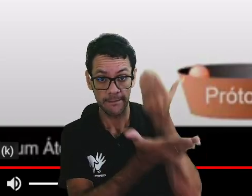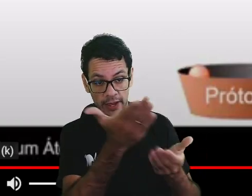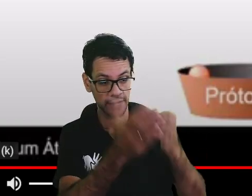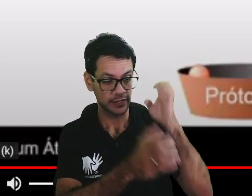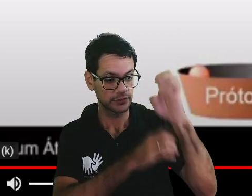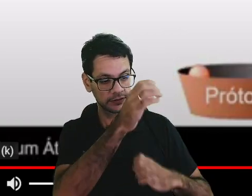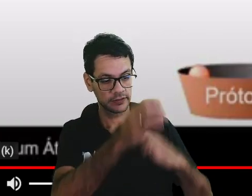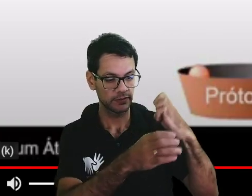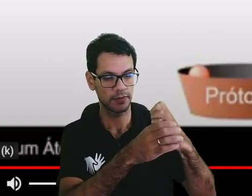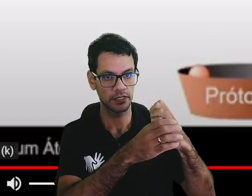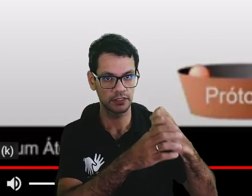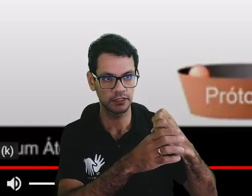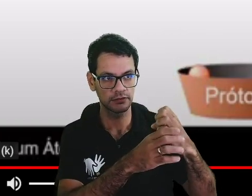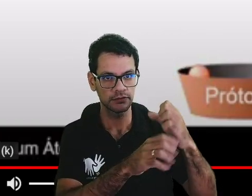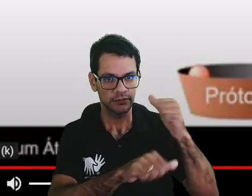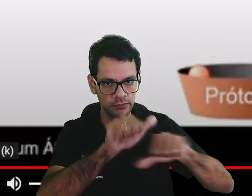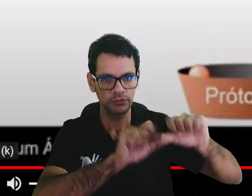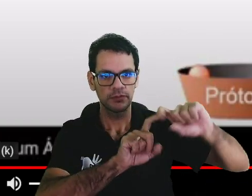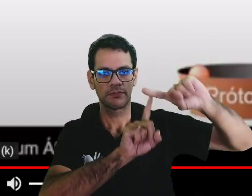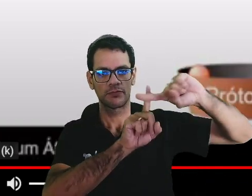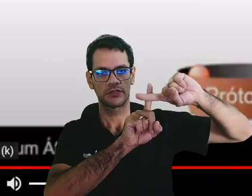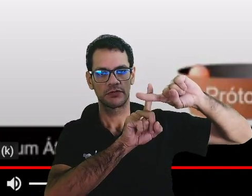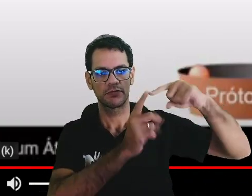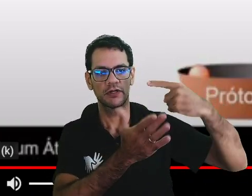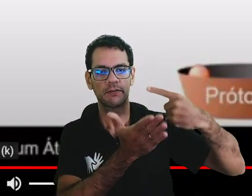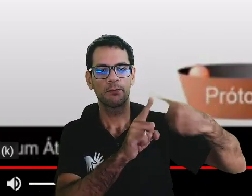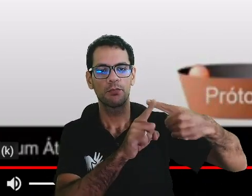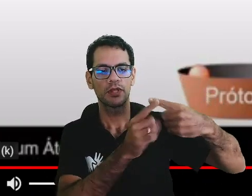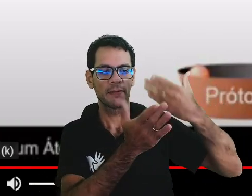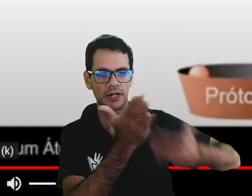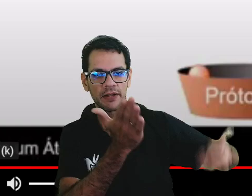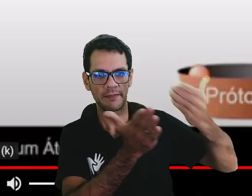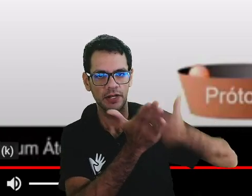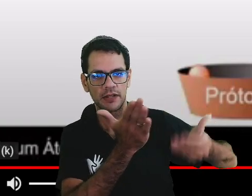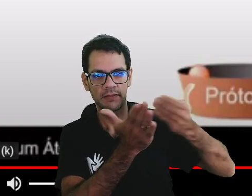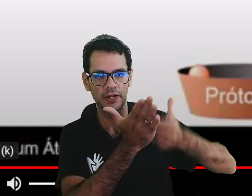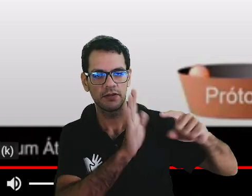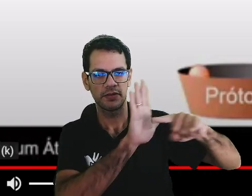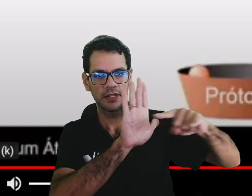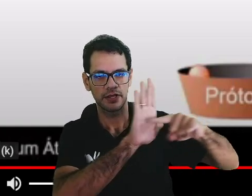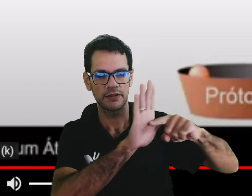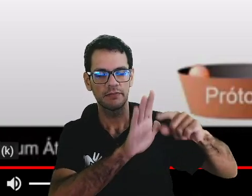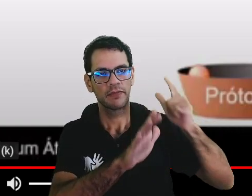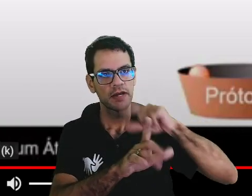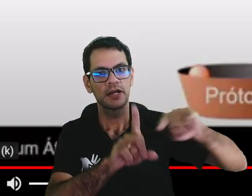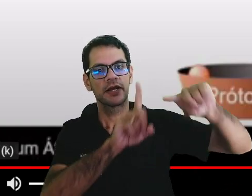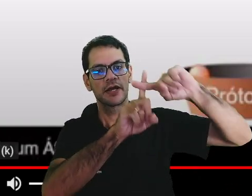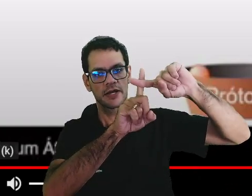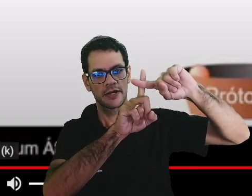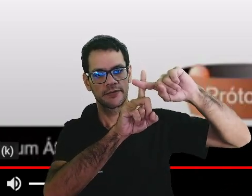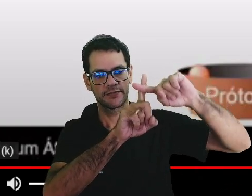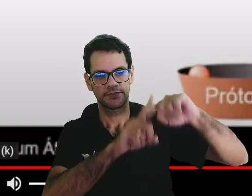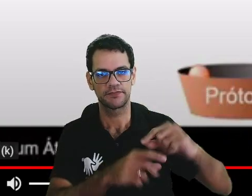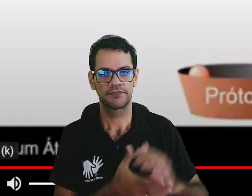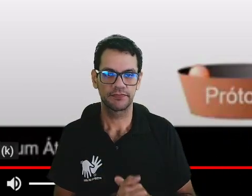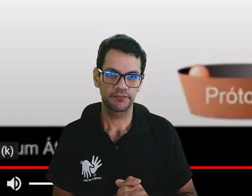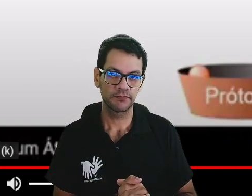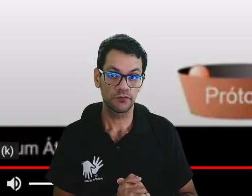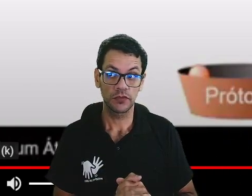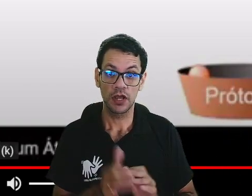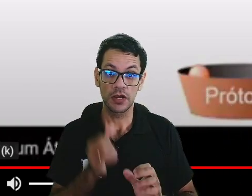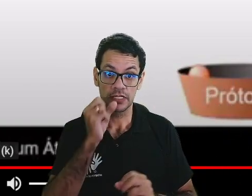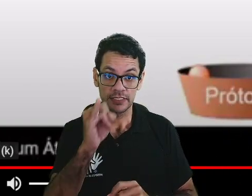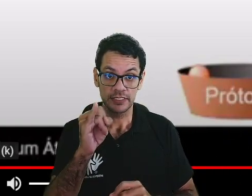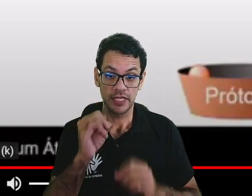elétron fica positivo, porque está perdendo carga elétrica negativa. Quem ganha elétron fica negativo, porque está ganhando